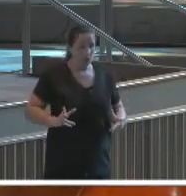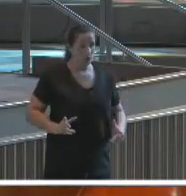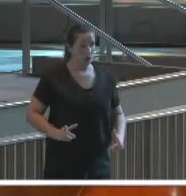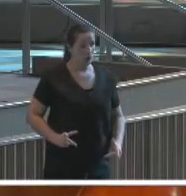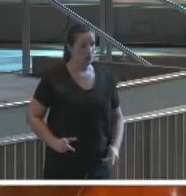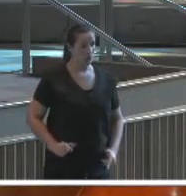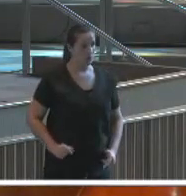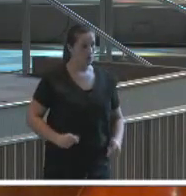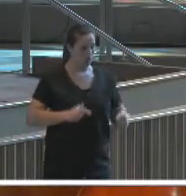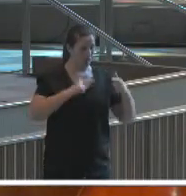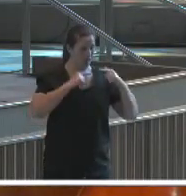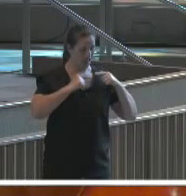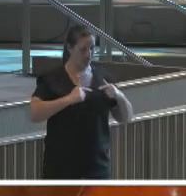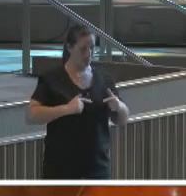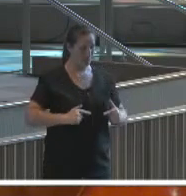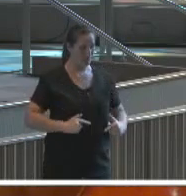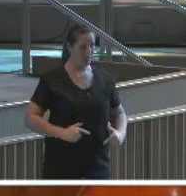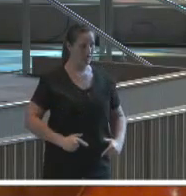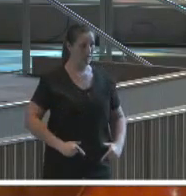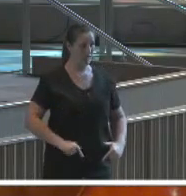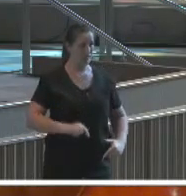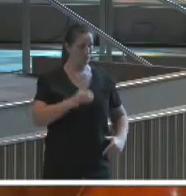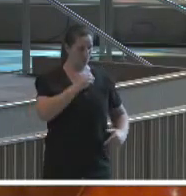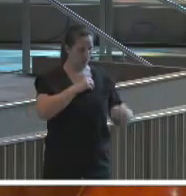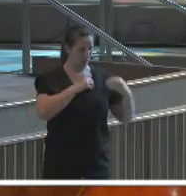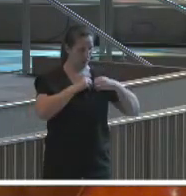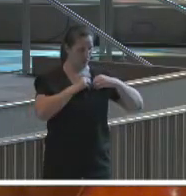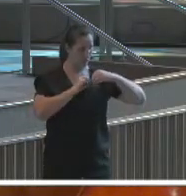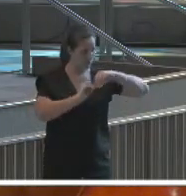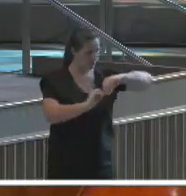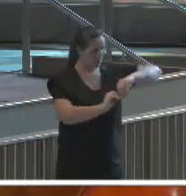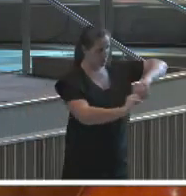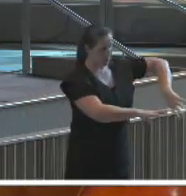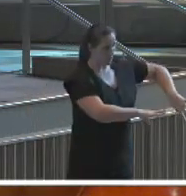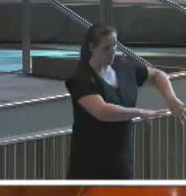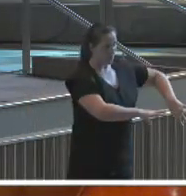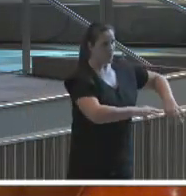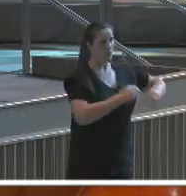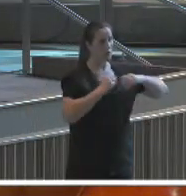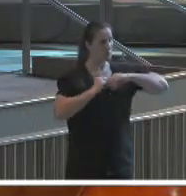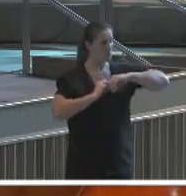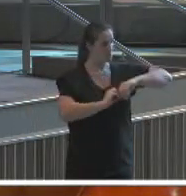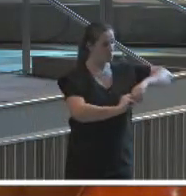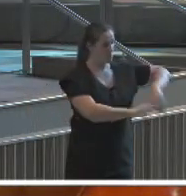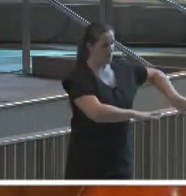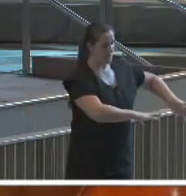dizer limpeza. É tirar do meio da gente, mesmo que seja